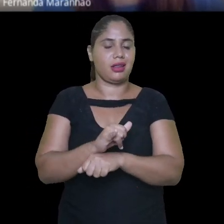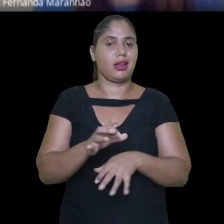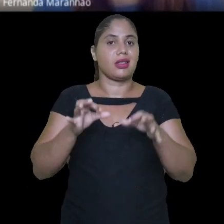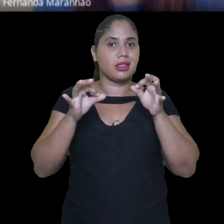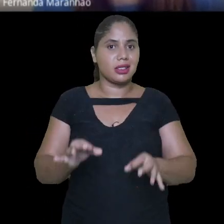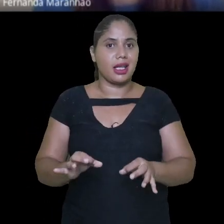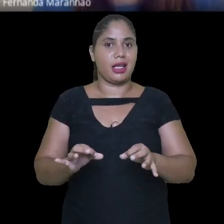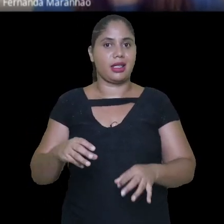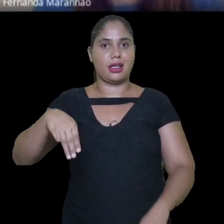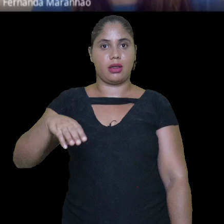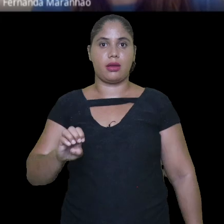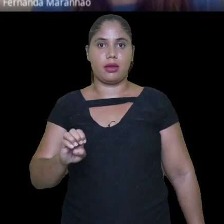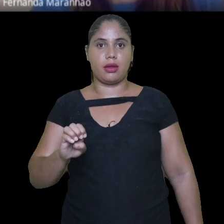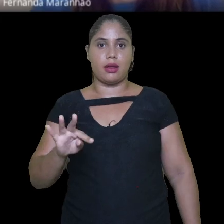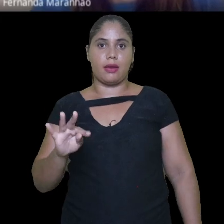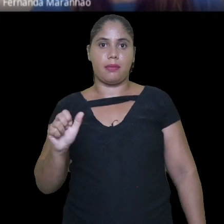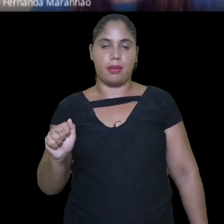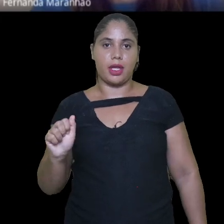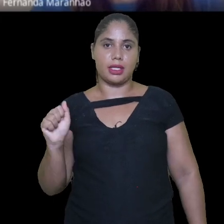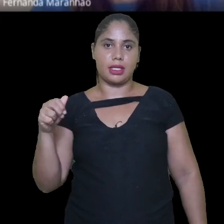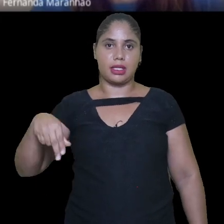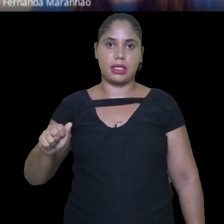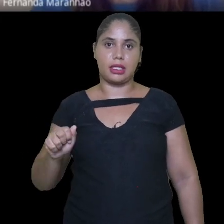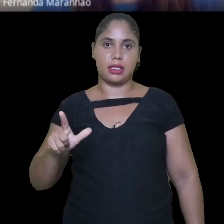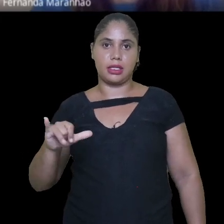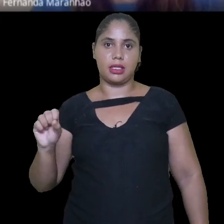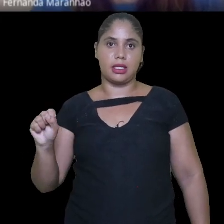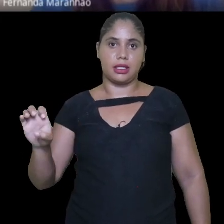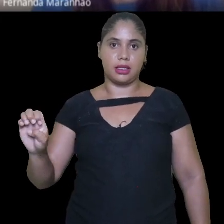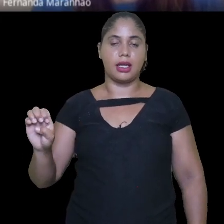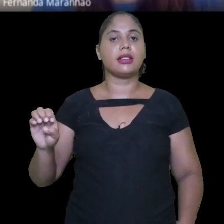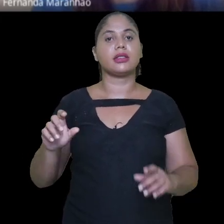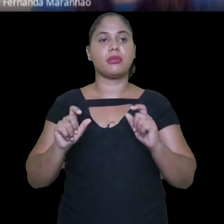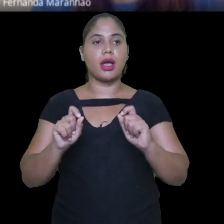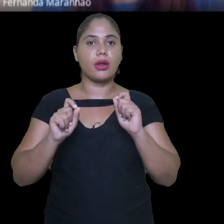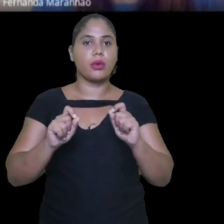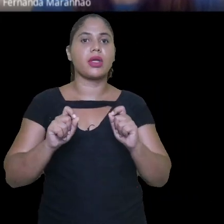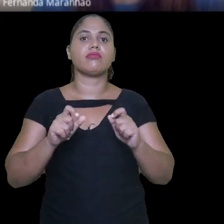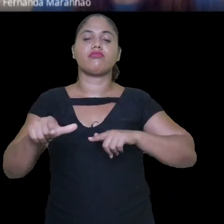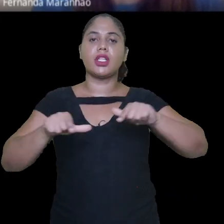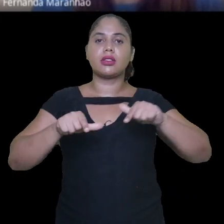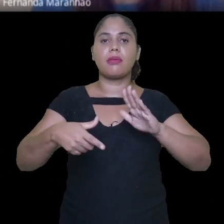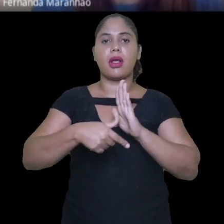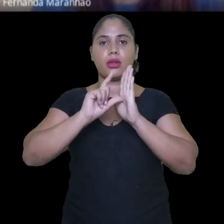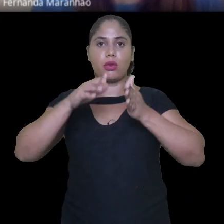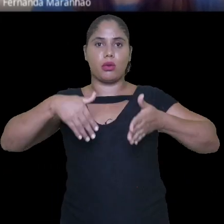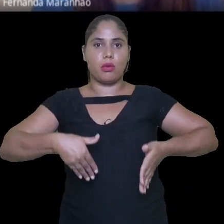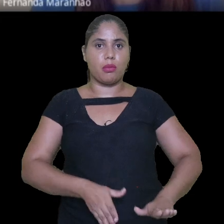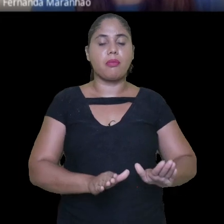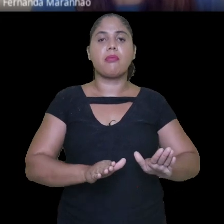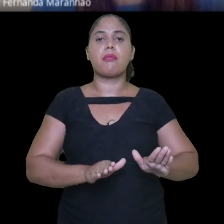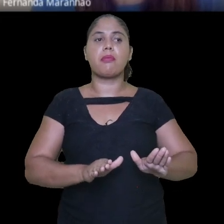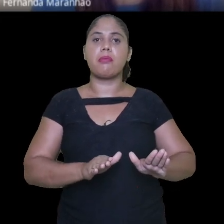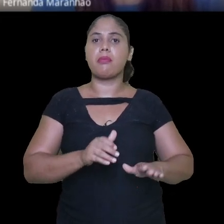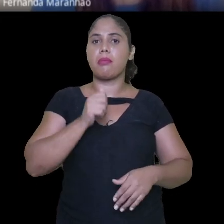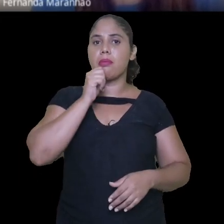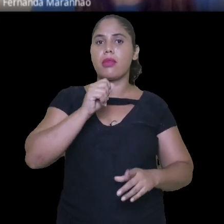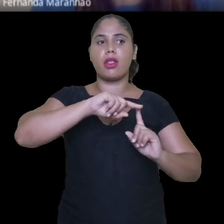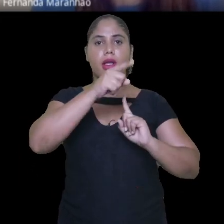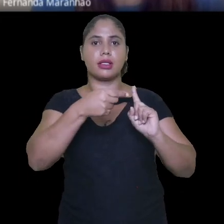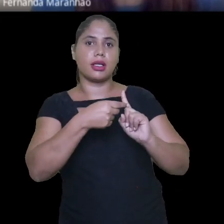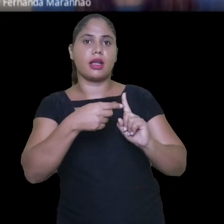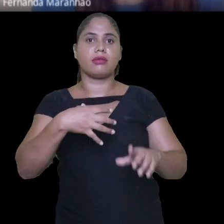mulheres assintomáticas, ou seja, que do ponto de vista de custo para o rastreio universal, vale a pena fazer a medida de colo, é o que